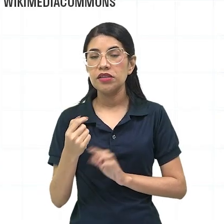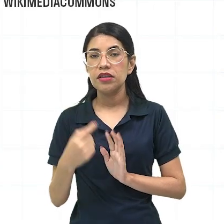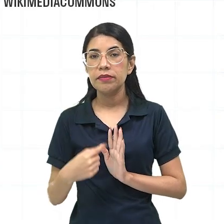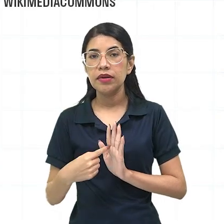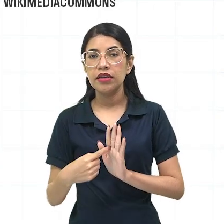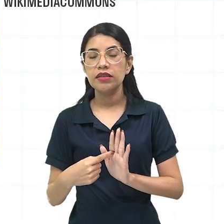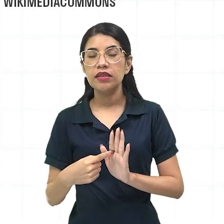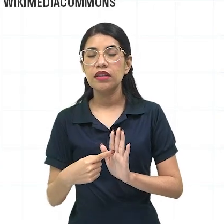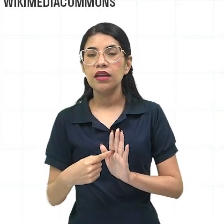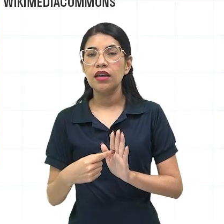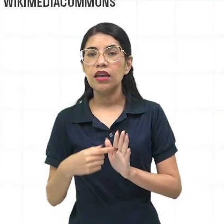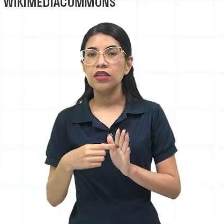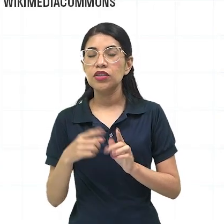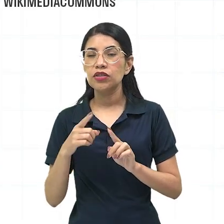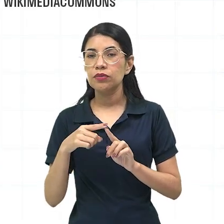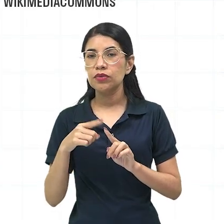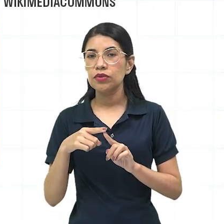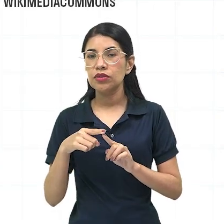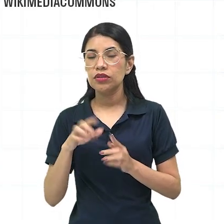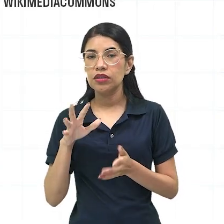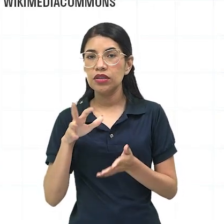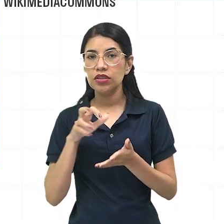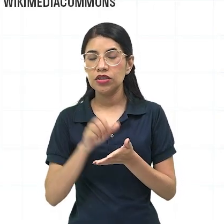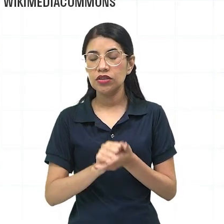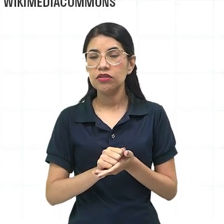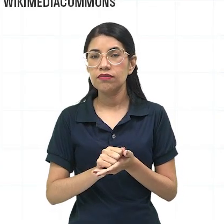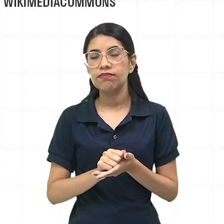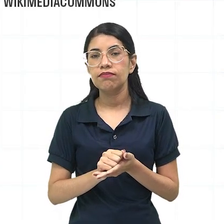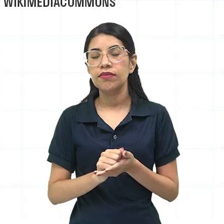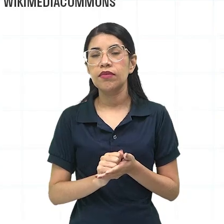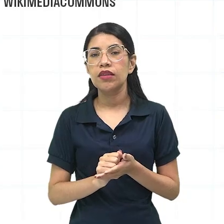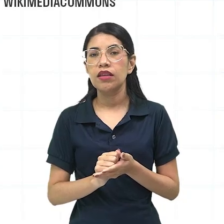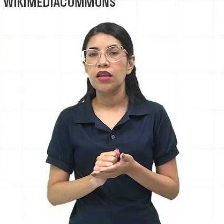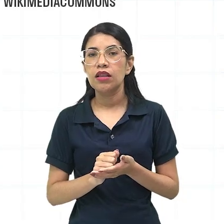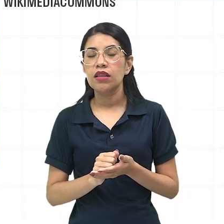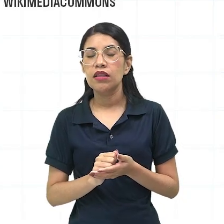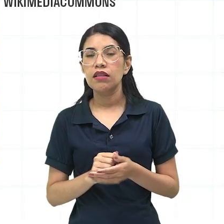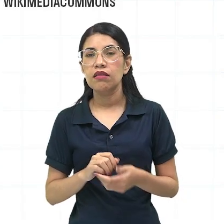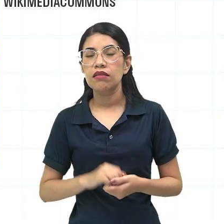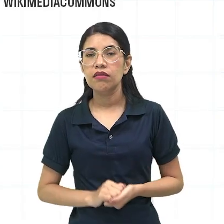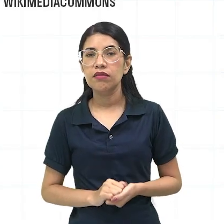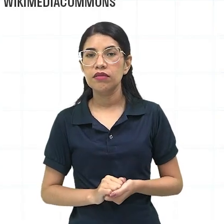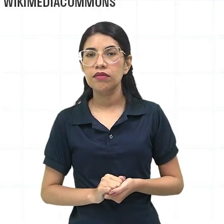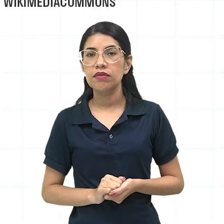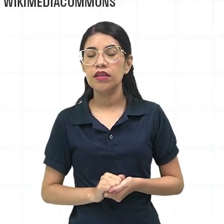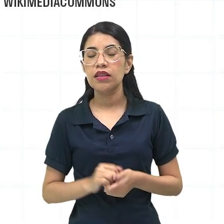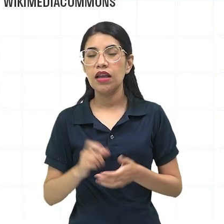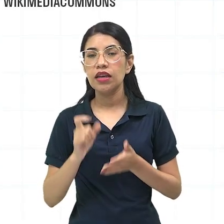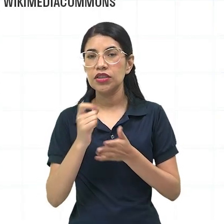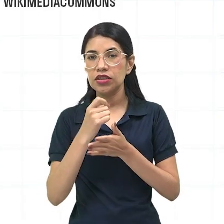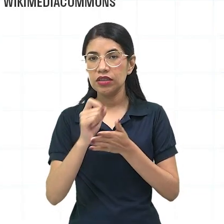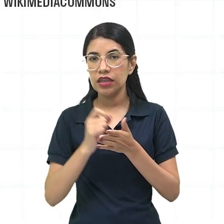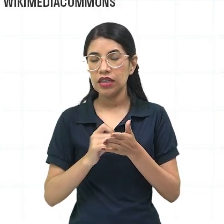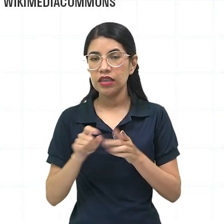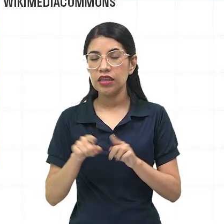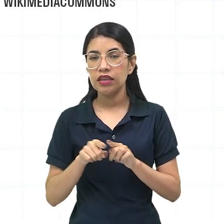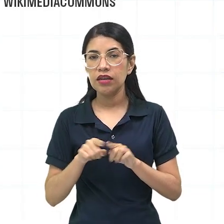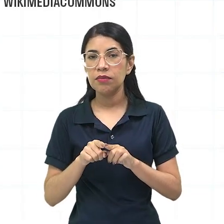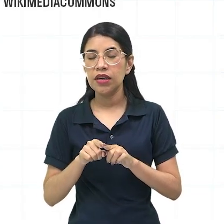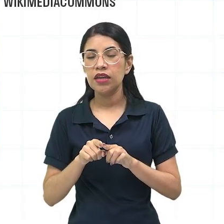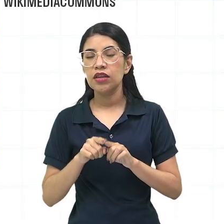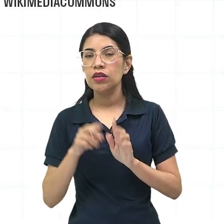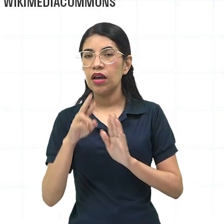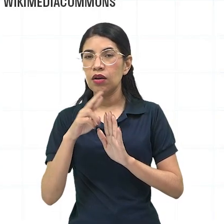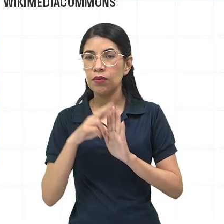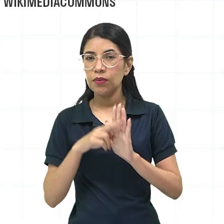um registro, tanto na sua interpretação, na sua escrita, nos seus roteiros,